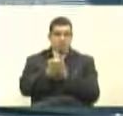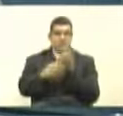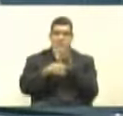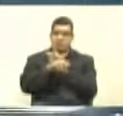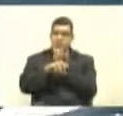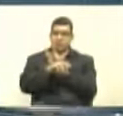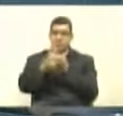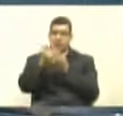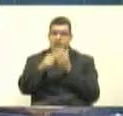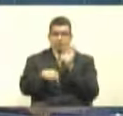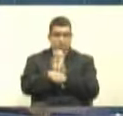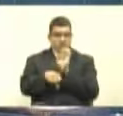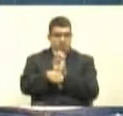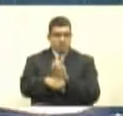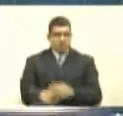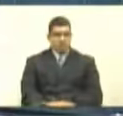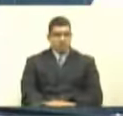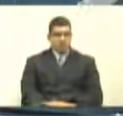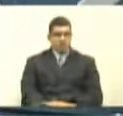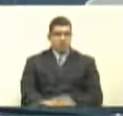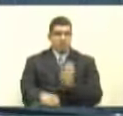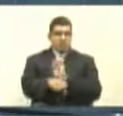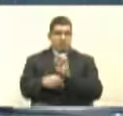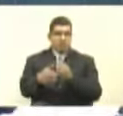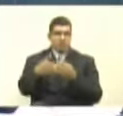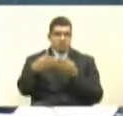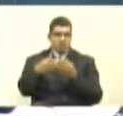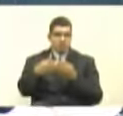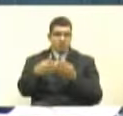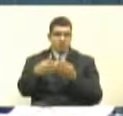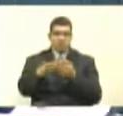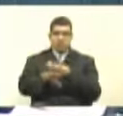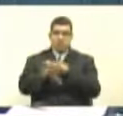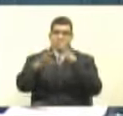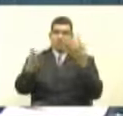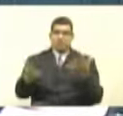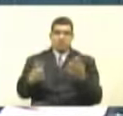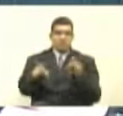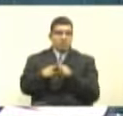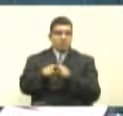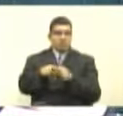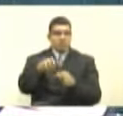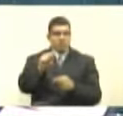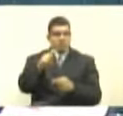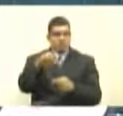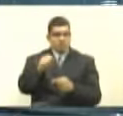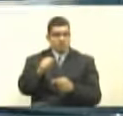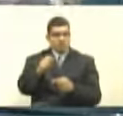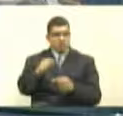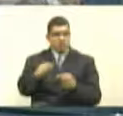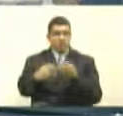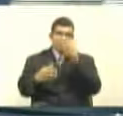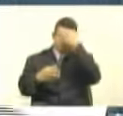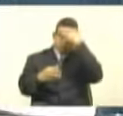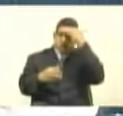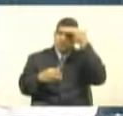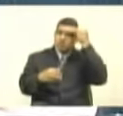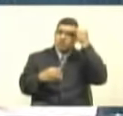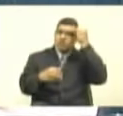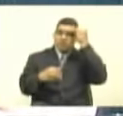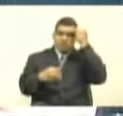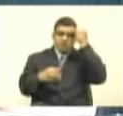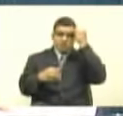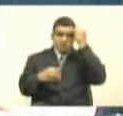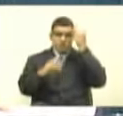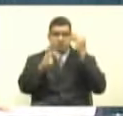Procurador-Geral do Estado, o Estado pediu a sua exclusão e a Amazonprev esqueceu de pagar as